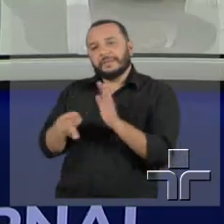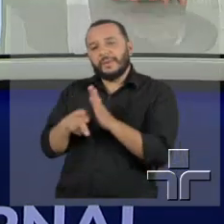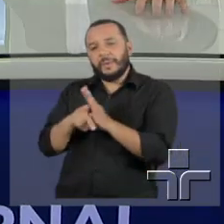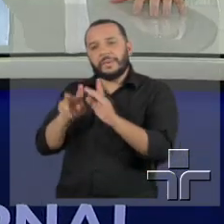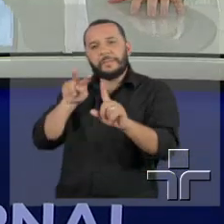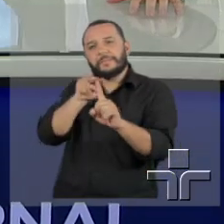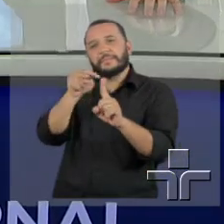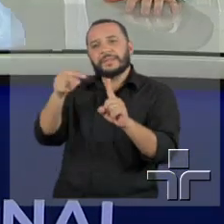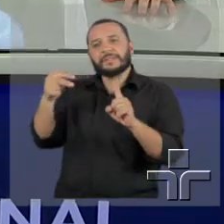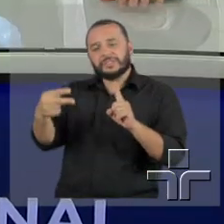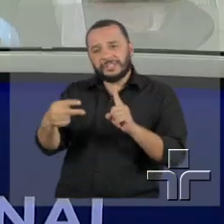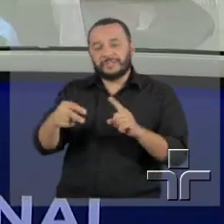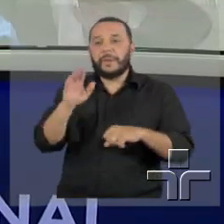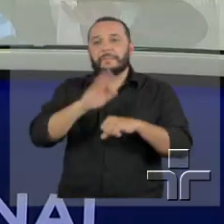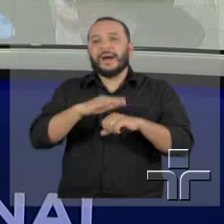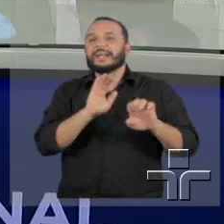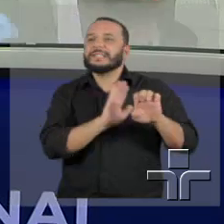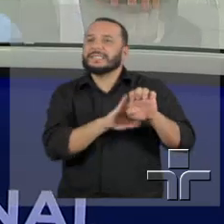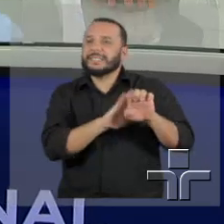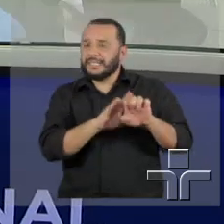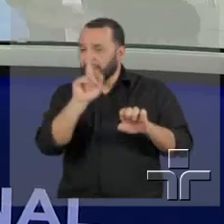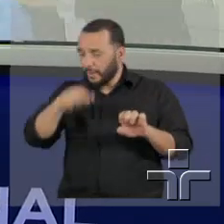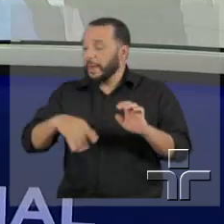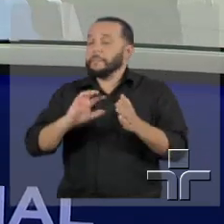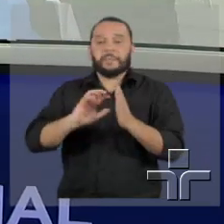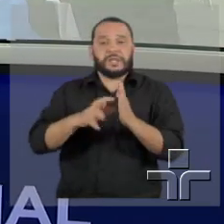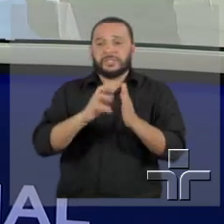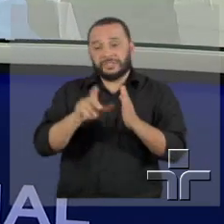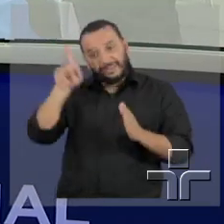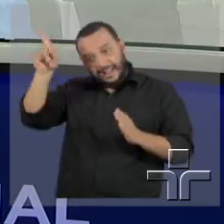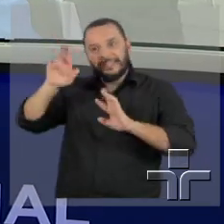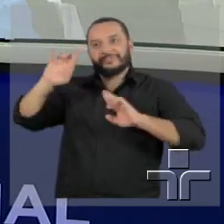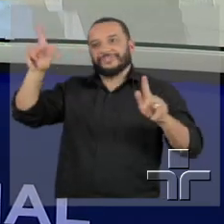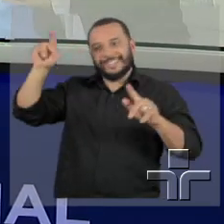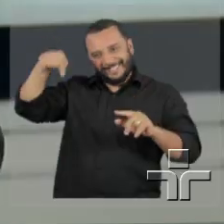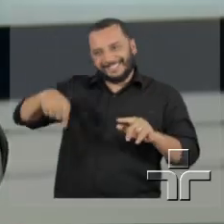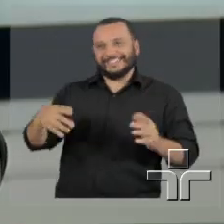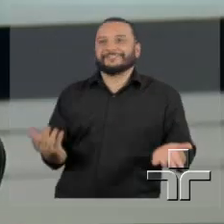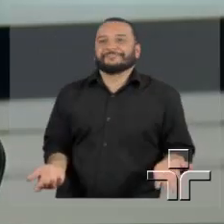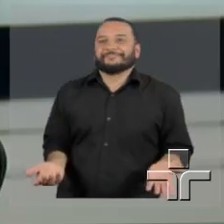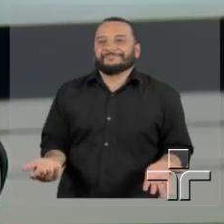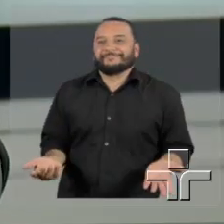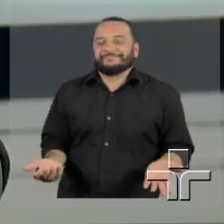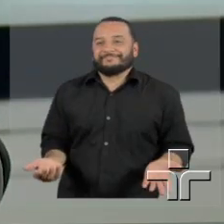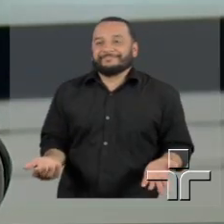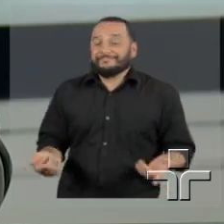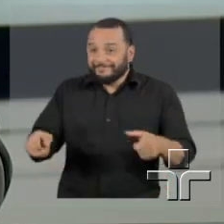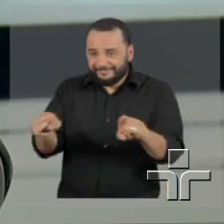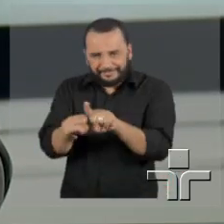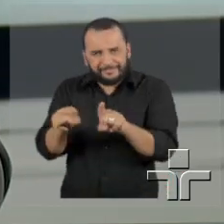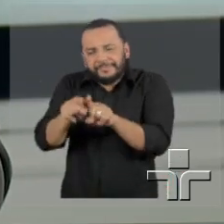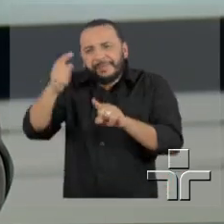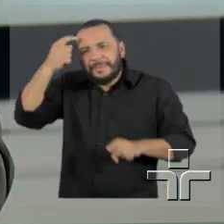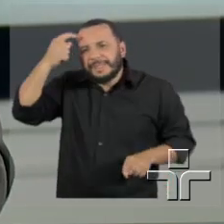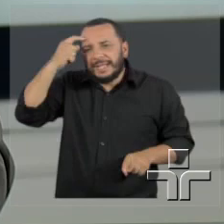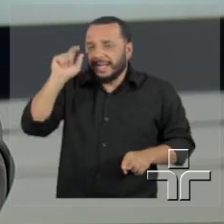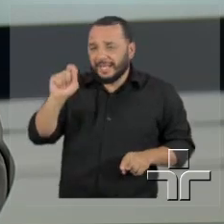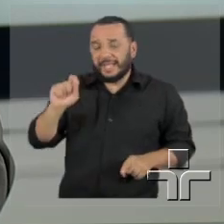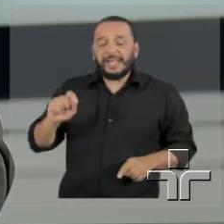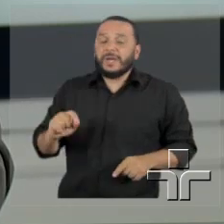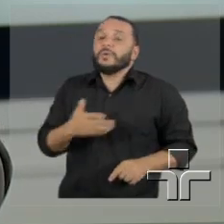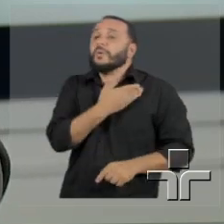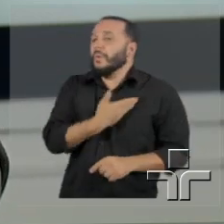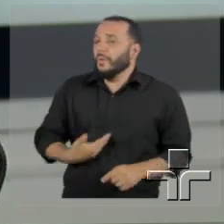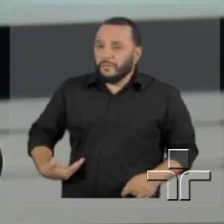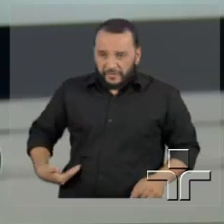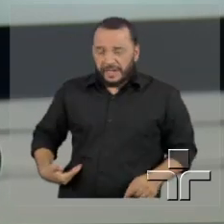esquerda, o que não é uma esquerda entendida como Partido Liberal Democrata lá, não é a mesma coisa que aqui. Então, veja, não dá para pensar que um governo